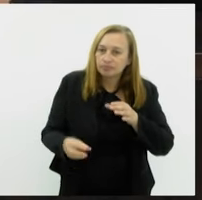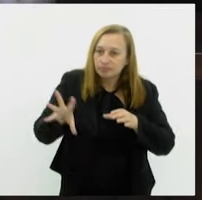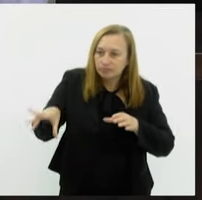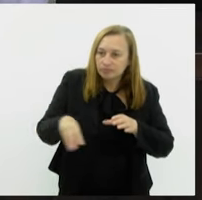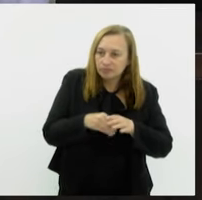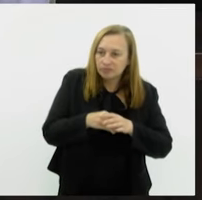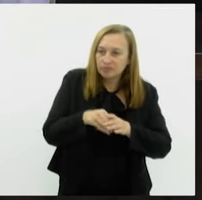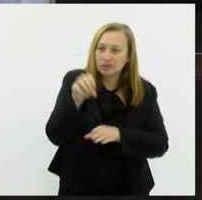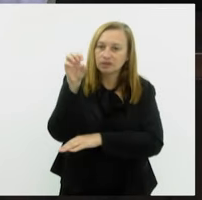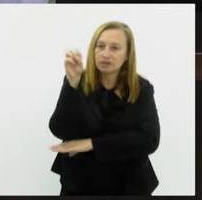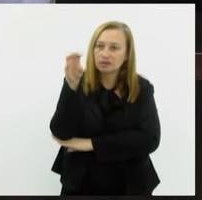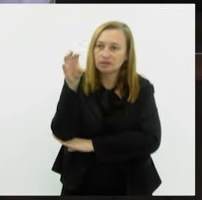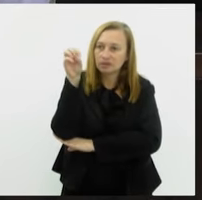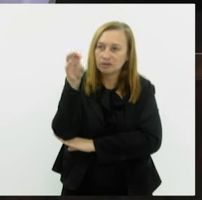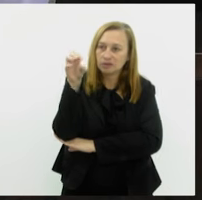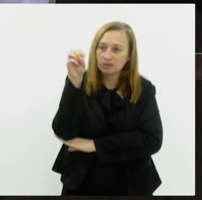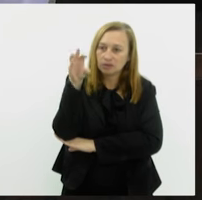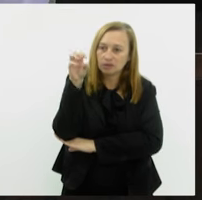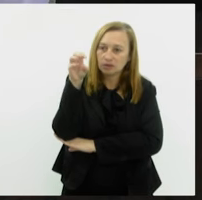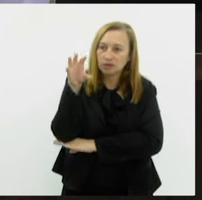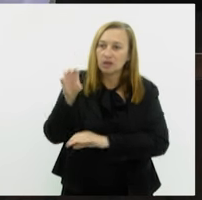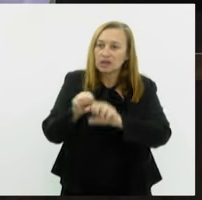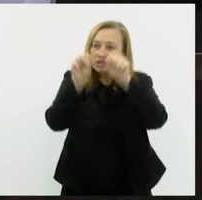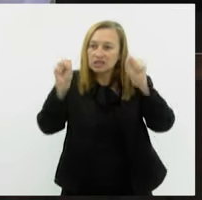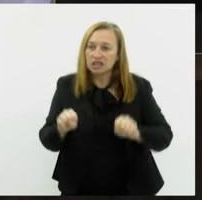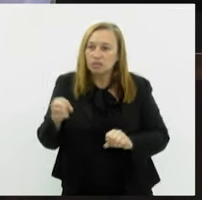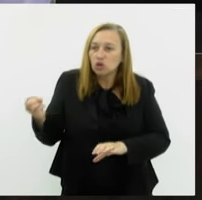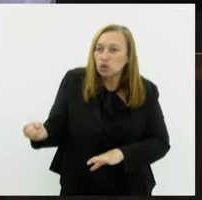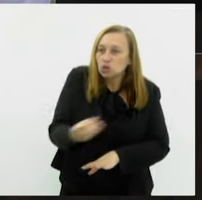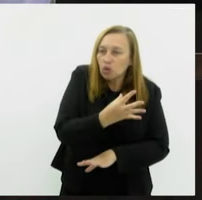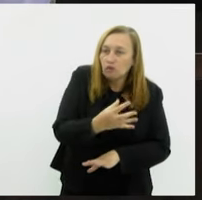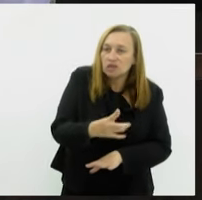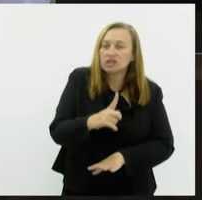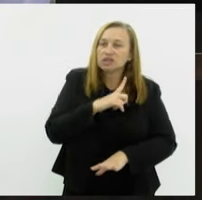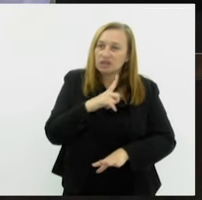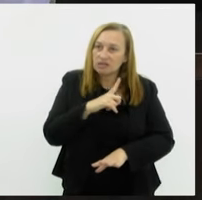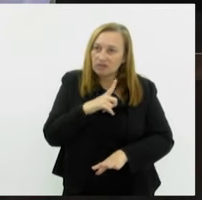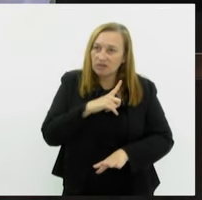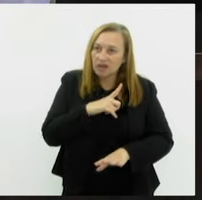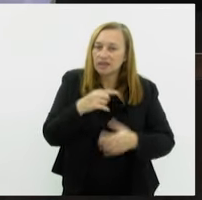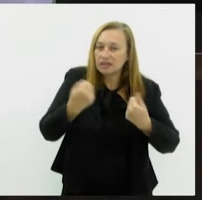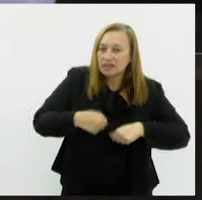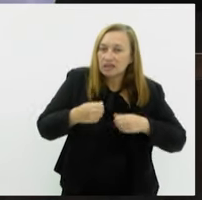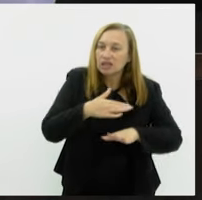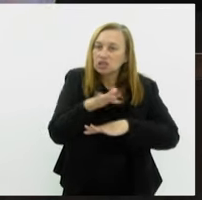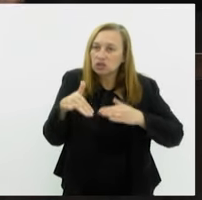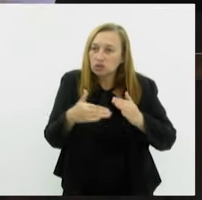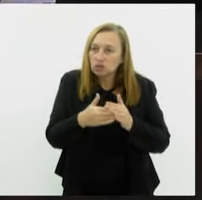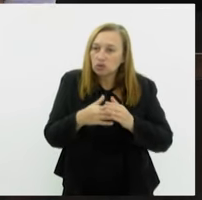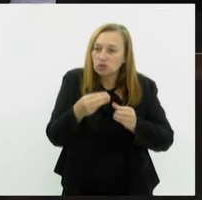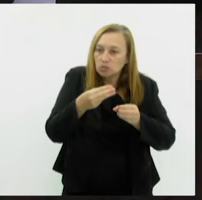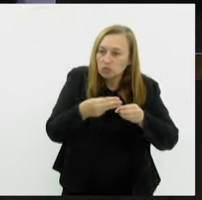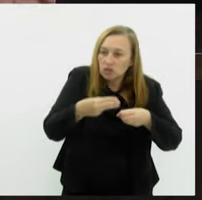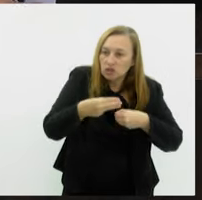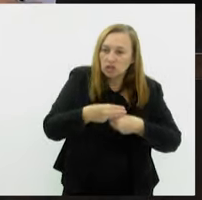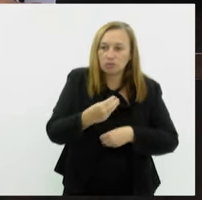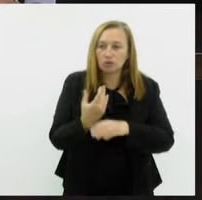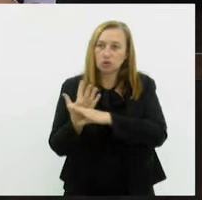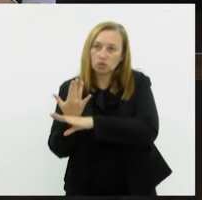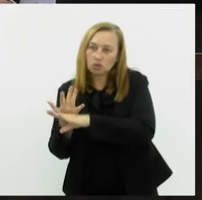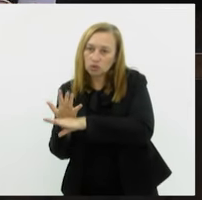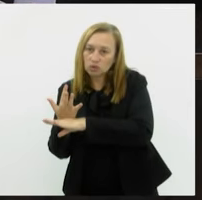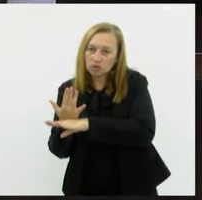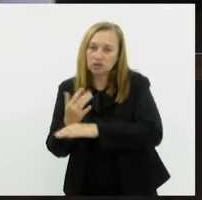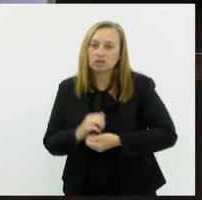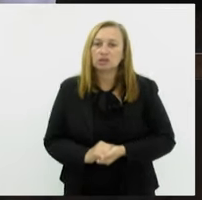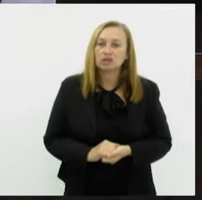semáforos com sistemas modernizados, onde houver necessidade em todo o município de Duque de Caxias. Parecer